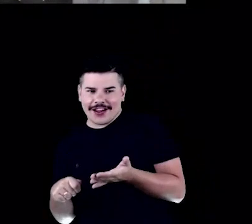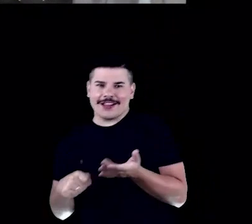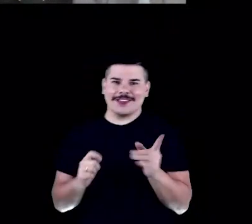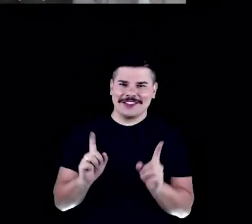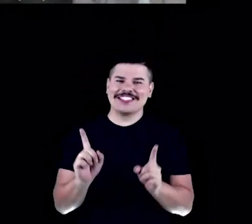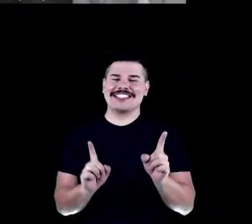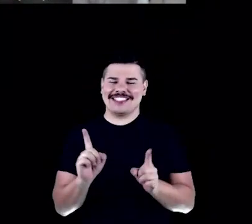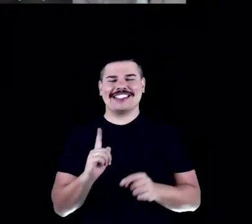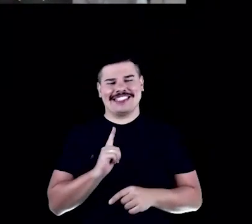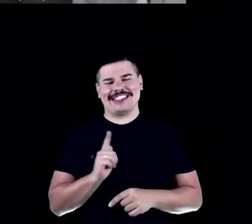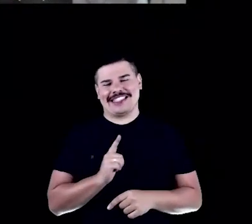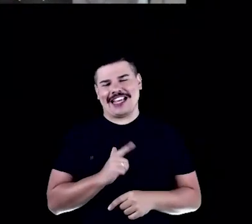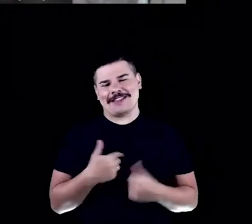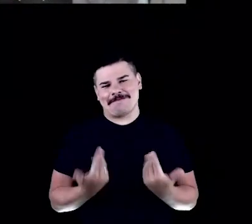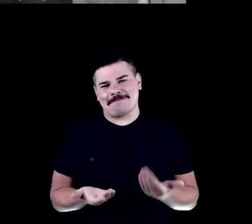estar escrevendo.